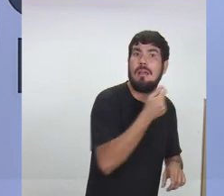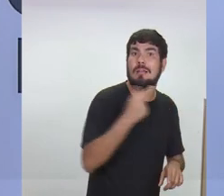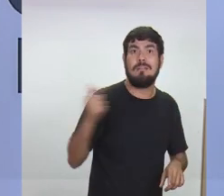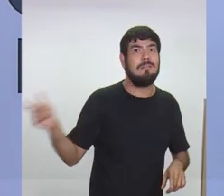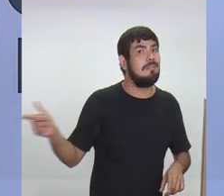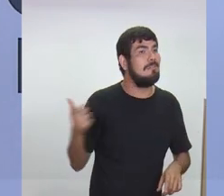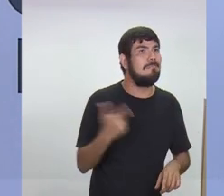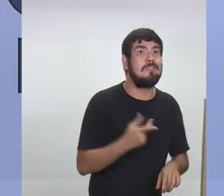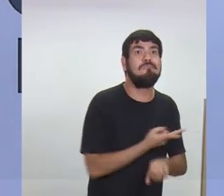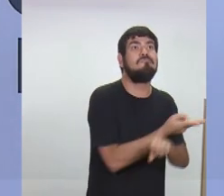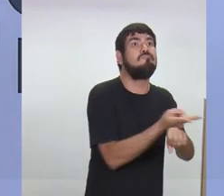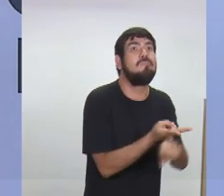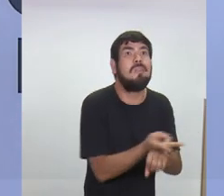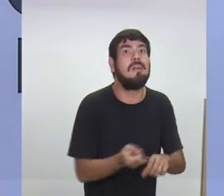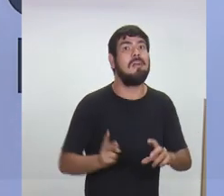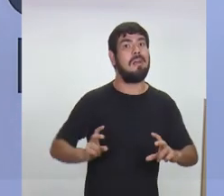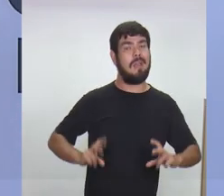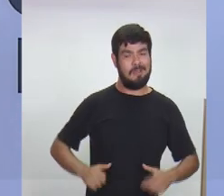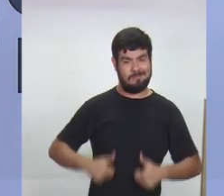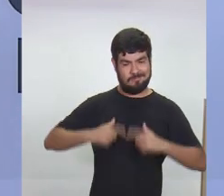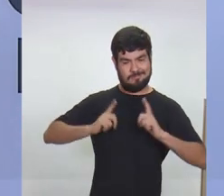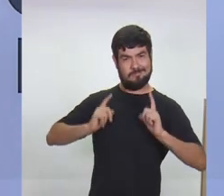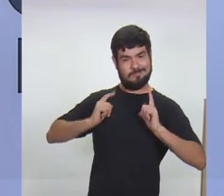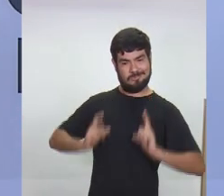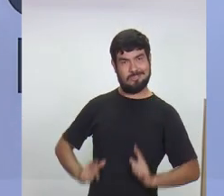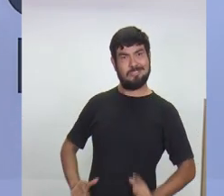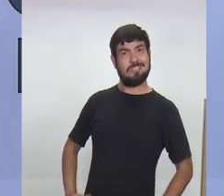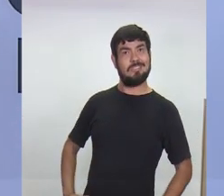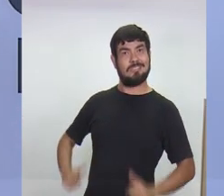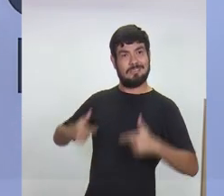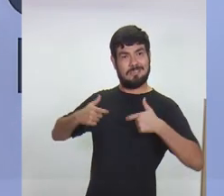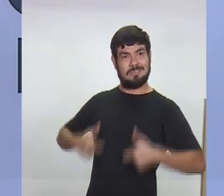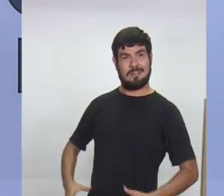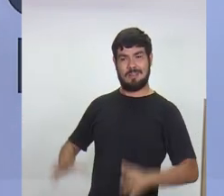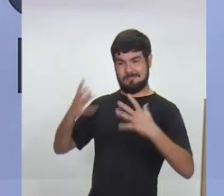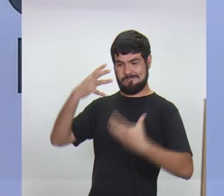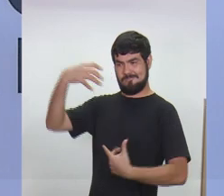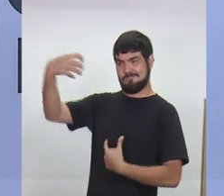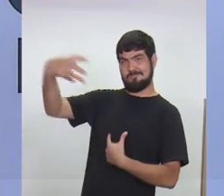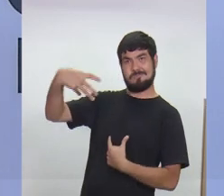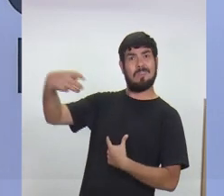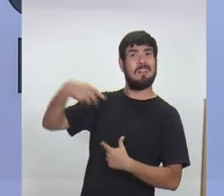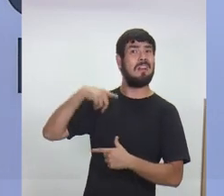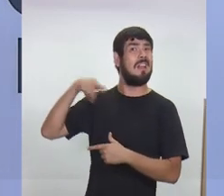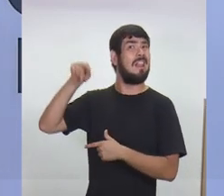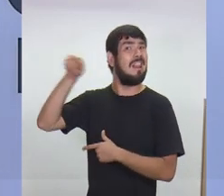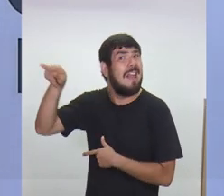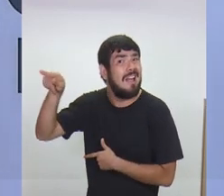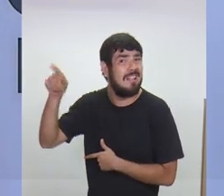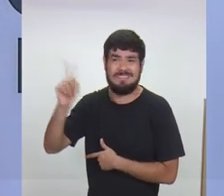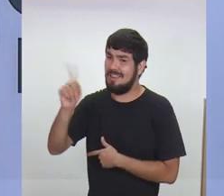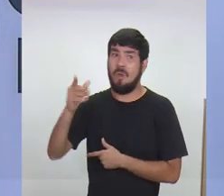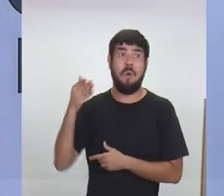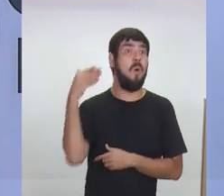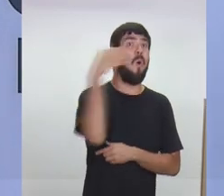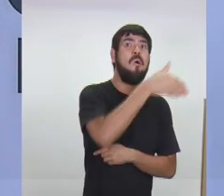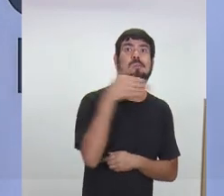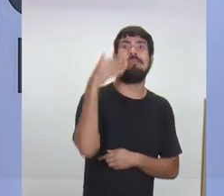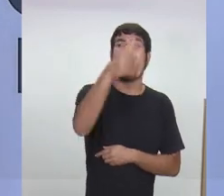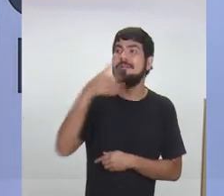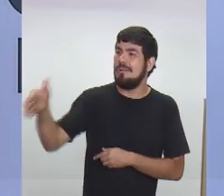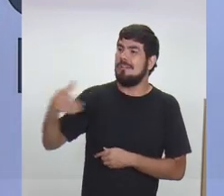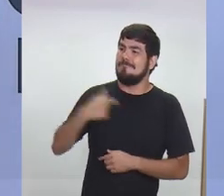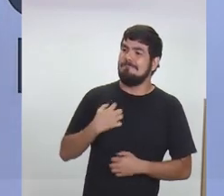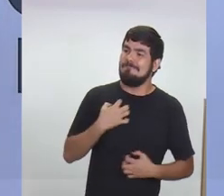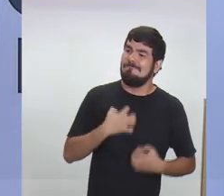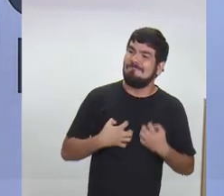algumas raio x ressonância tomografia e outros lugares fora do jogo porque ela não funcionava e isso pra mim me deixou